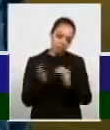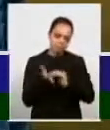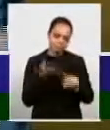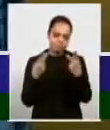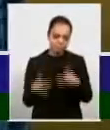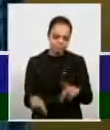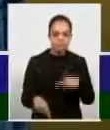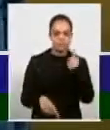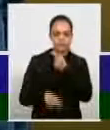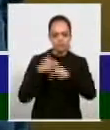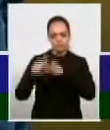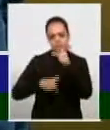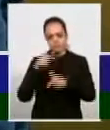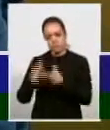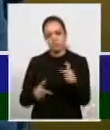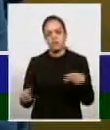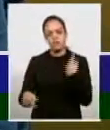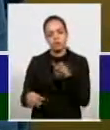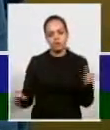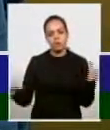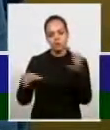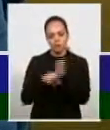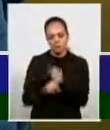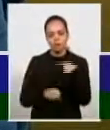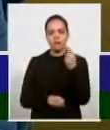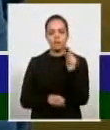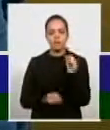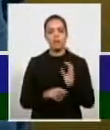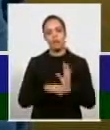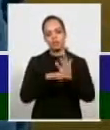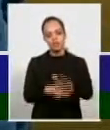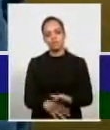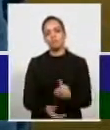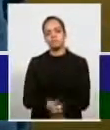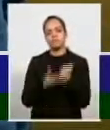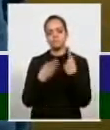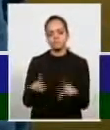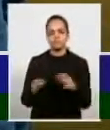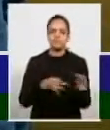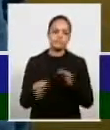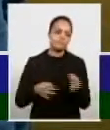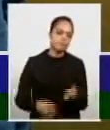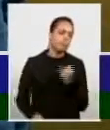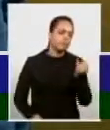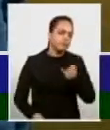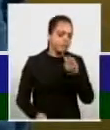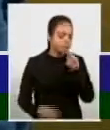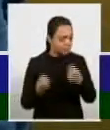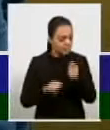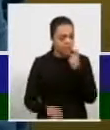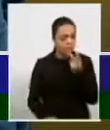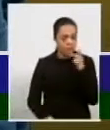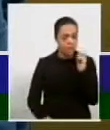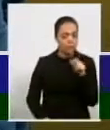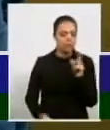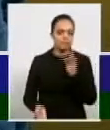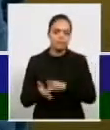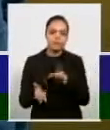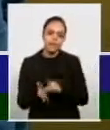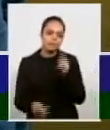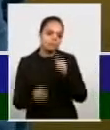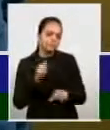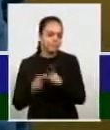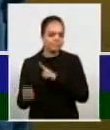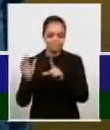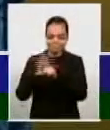vimos trabalhando. E aí, juntamos para ajudar na contribuição desse projeto. É preciso dizer que realmente não deveria haver